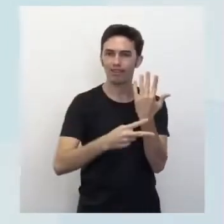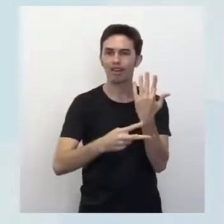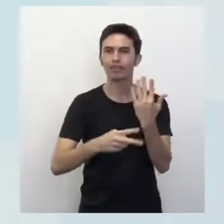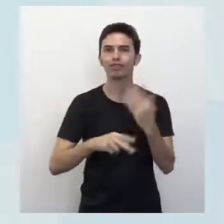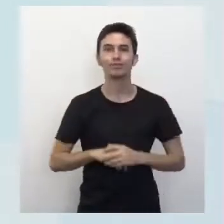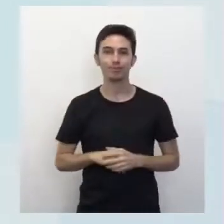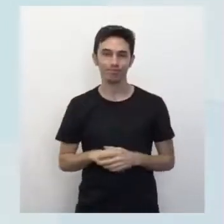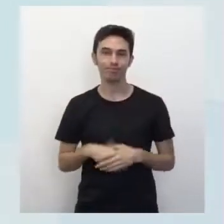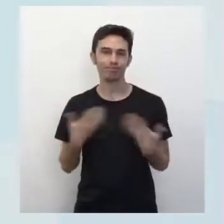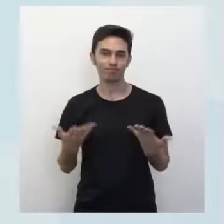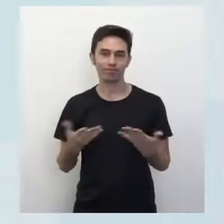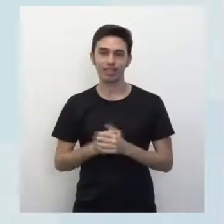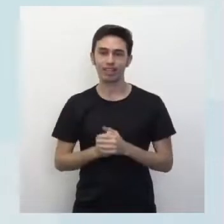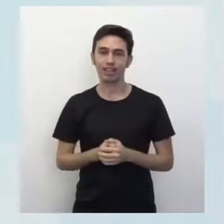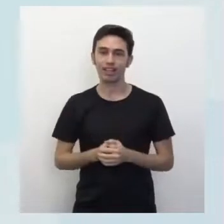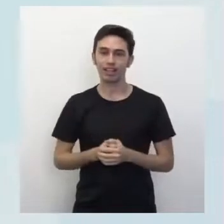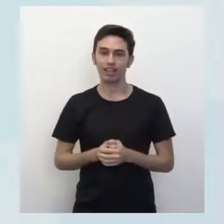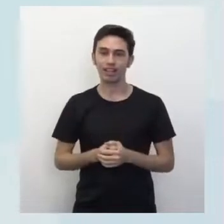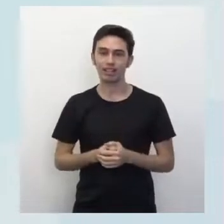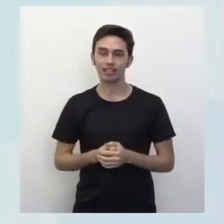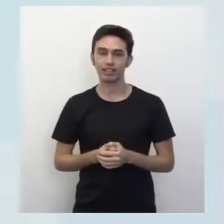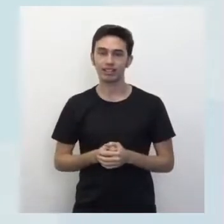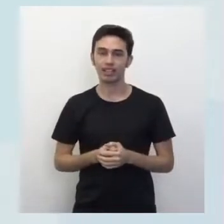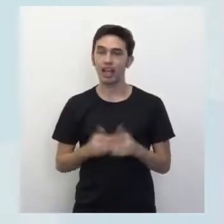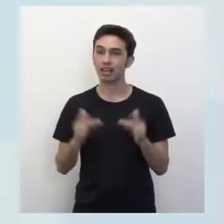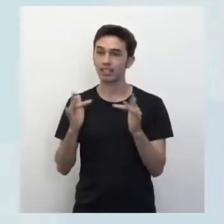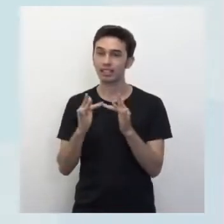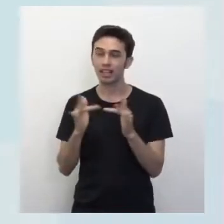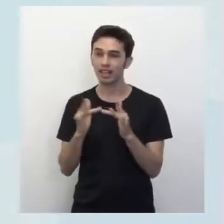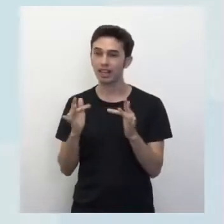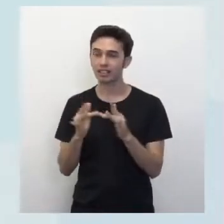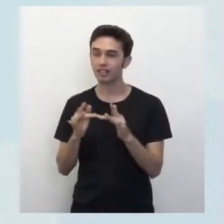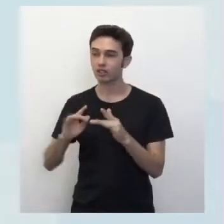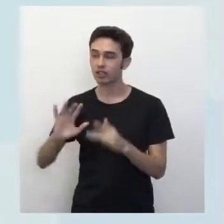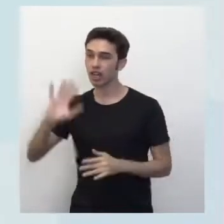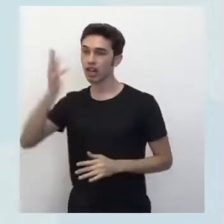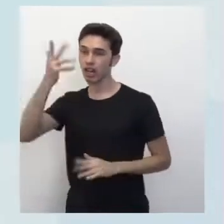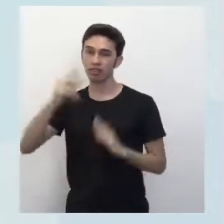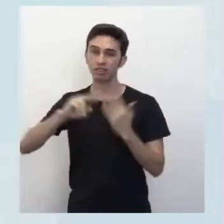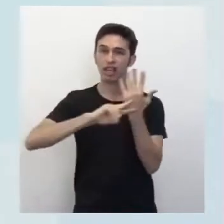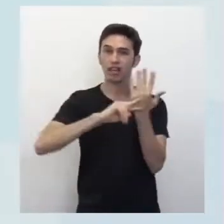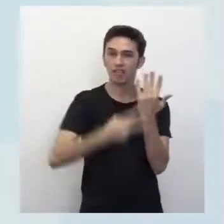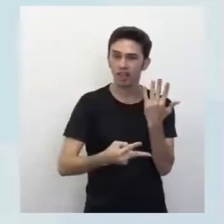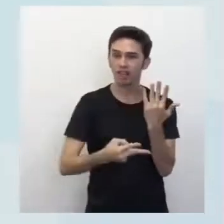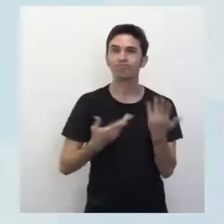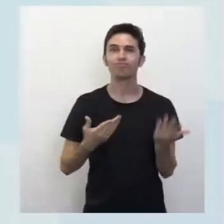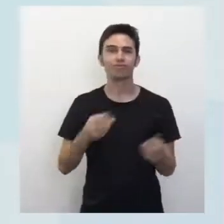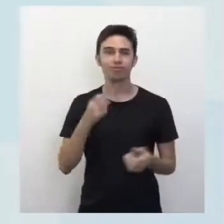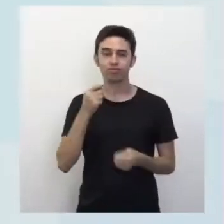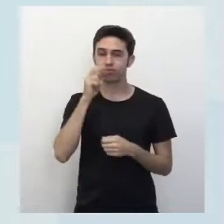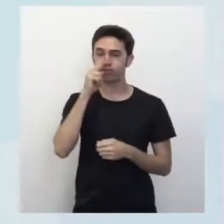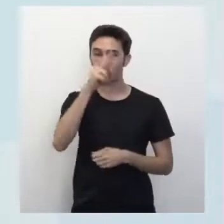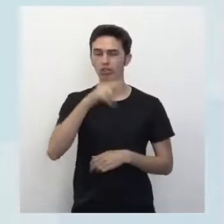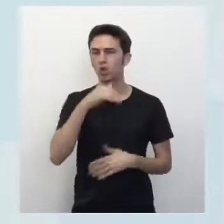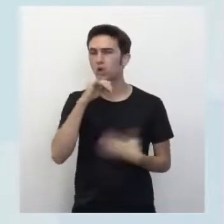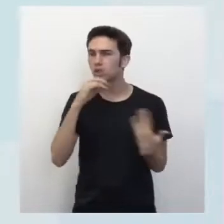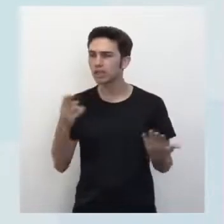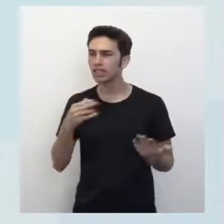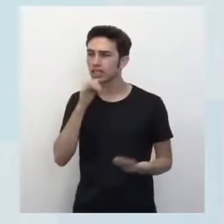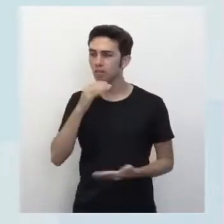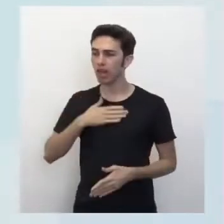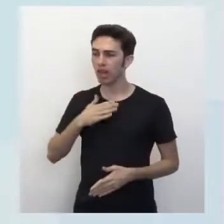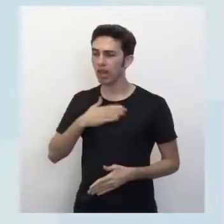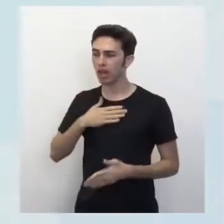sentido, isto significa as minhas opções, as minhas